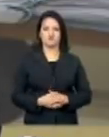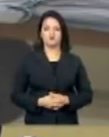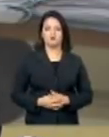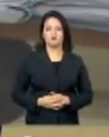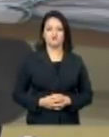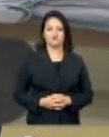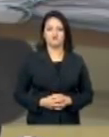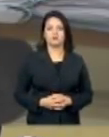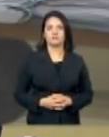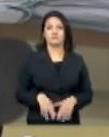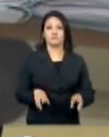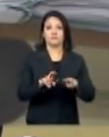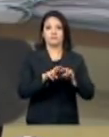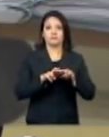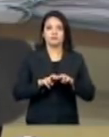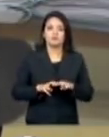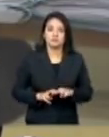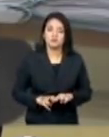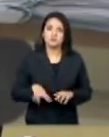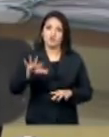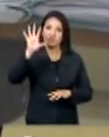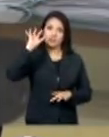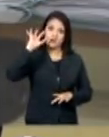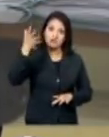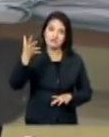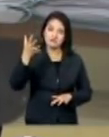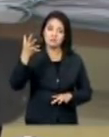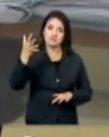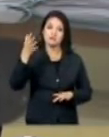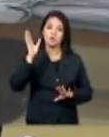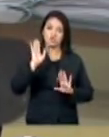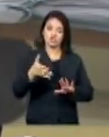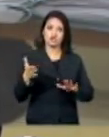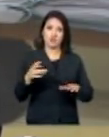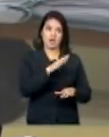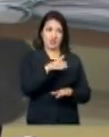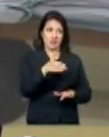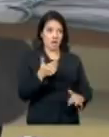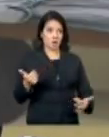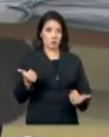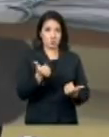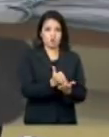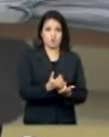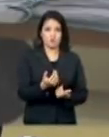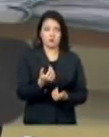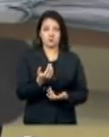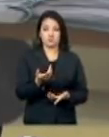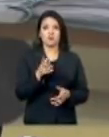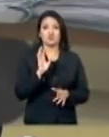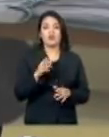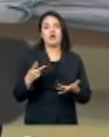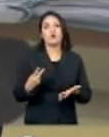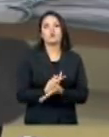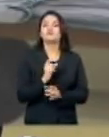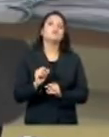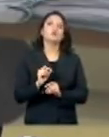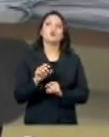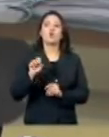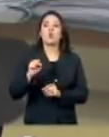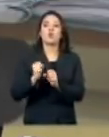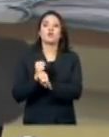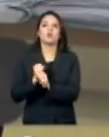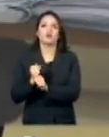portanto a decisão anulatória da administração pública ocorreu mais de oito anos após o ato inicia